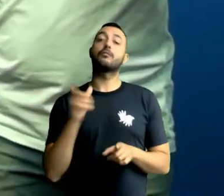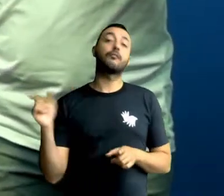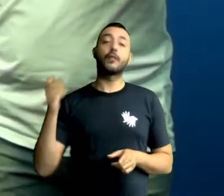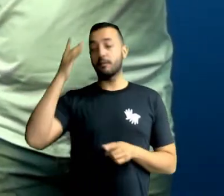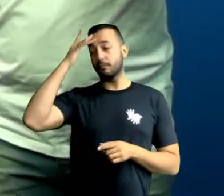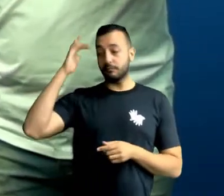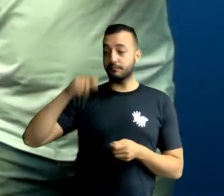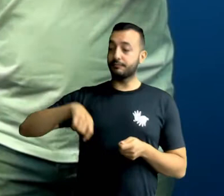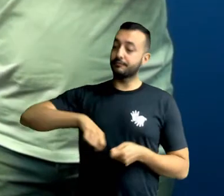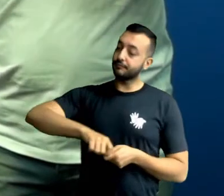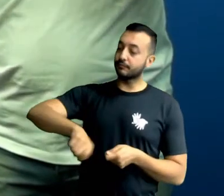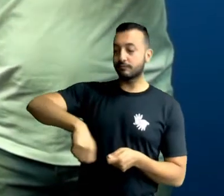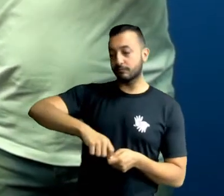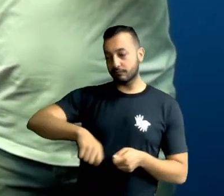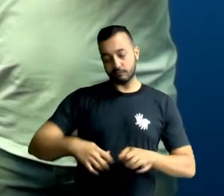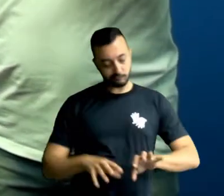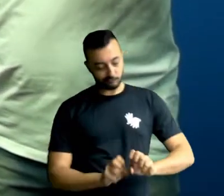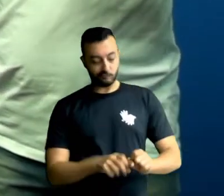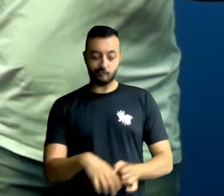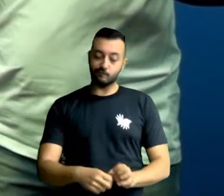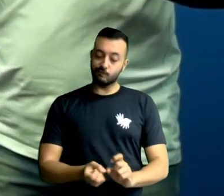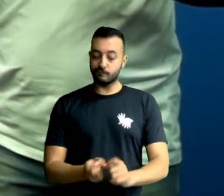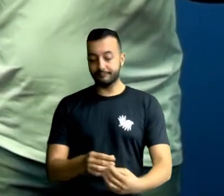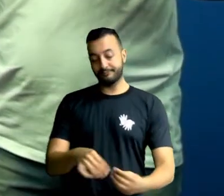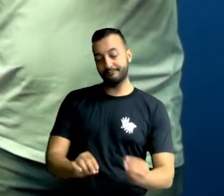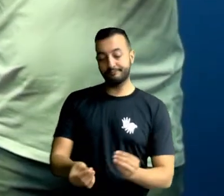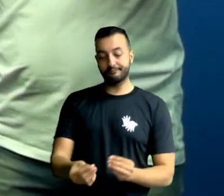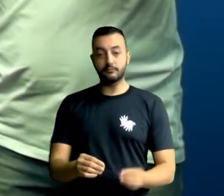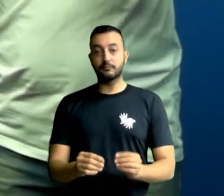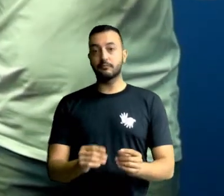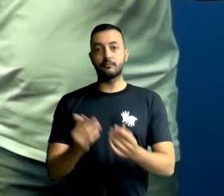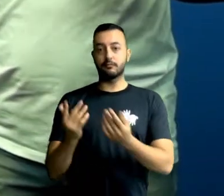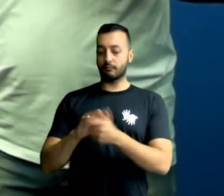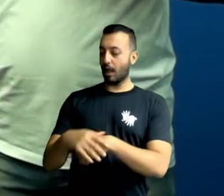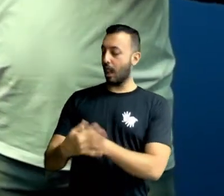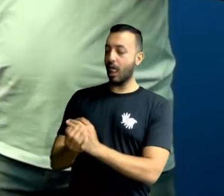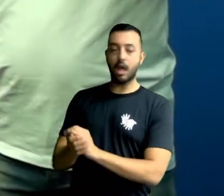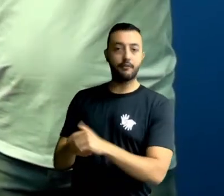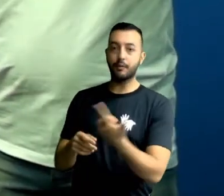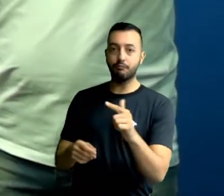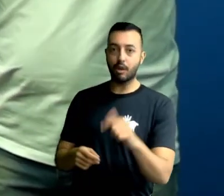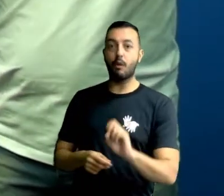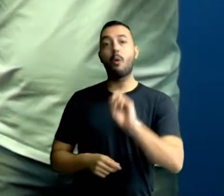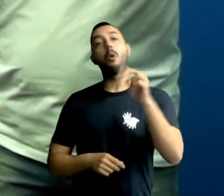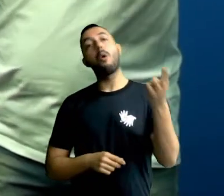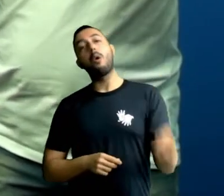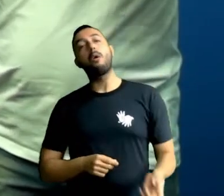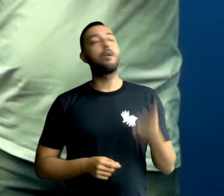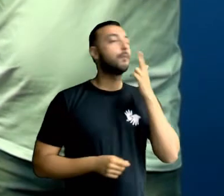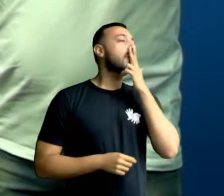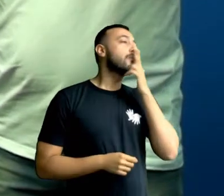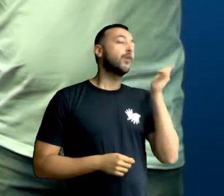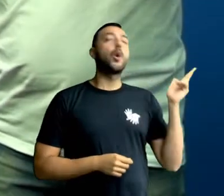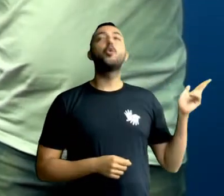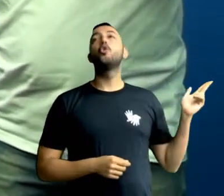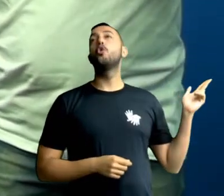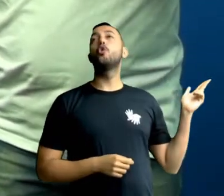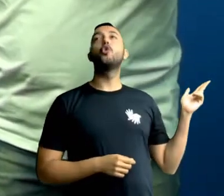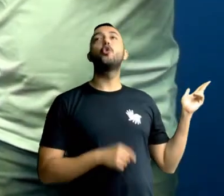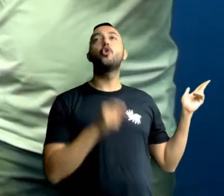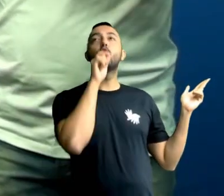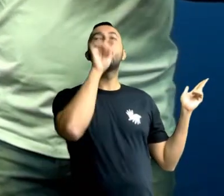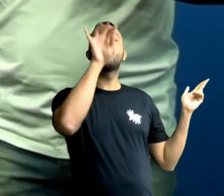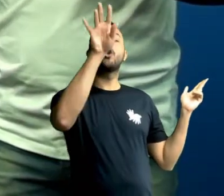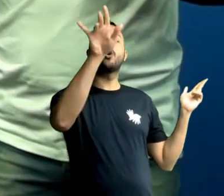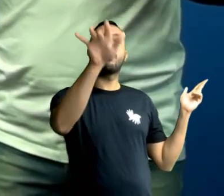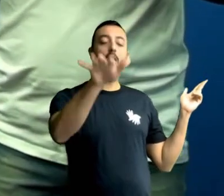o manipulador do alimento ele não possui uma higiene adequada, então está fumando sobre o alimento, existem